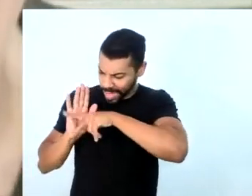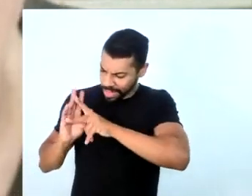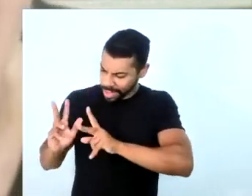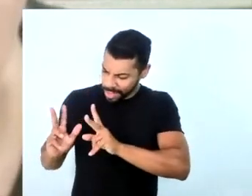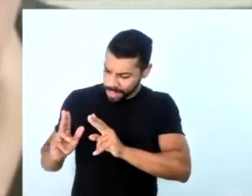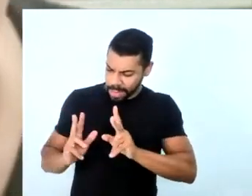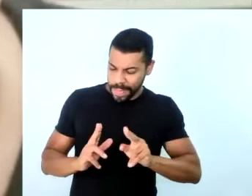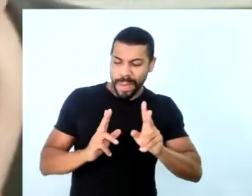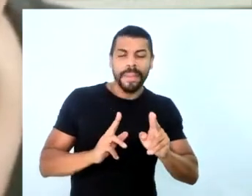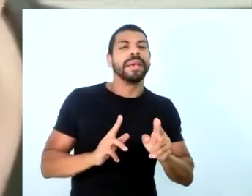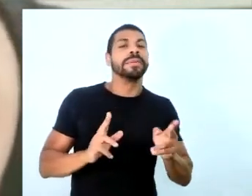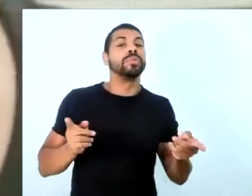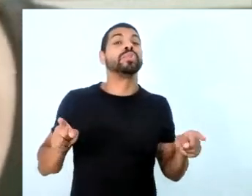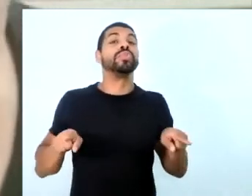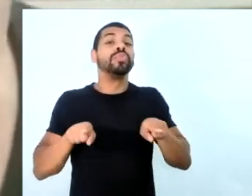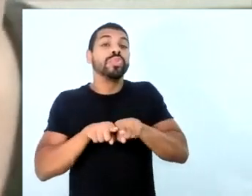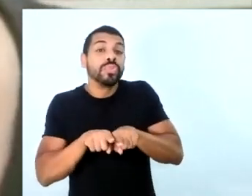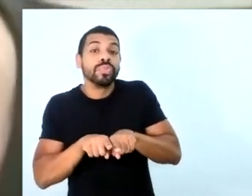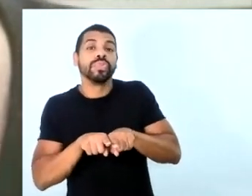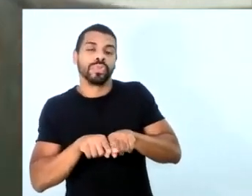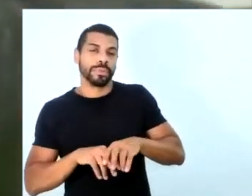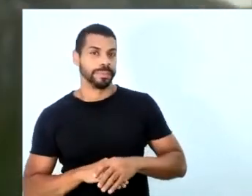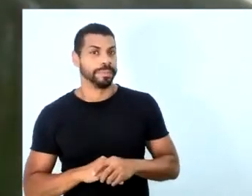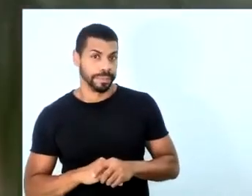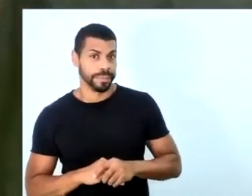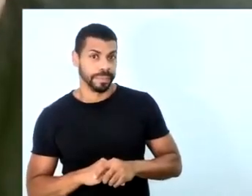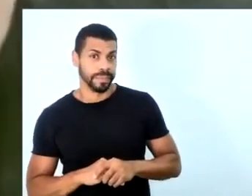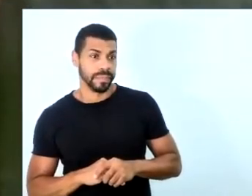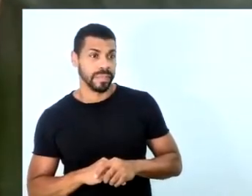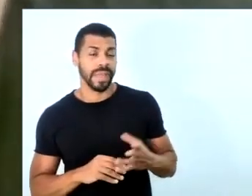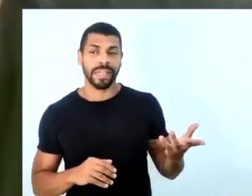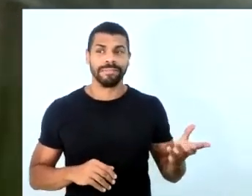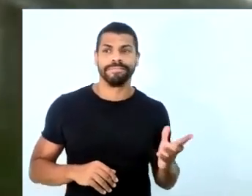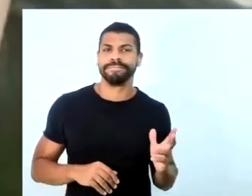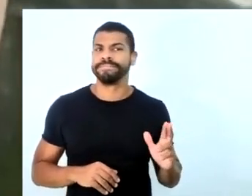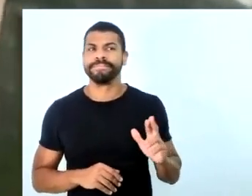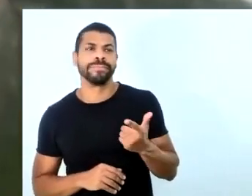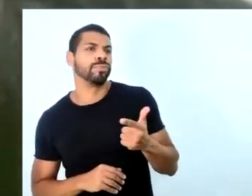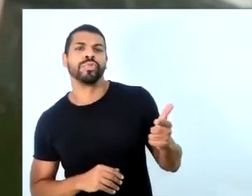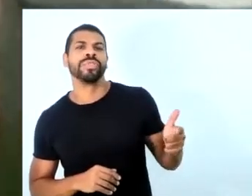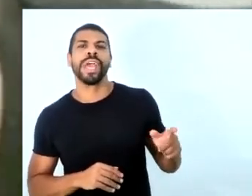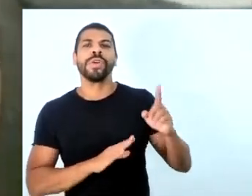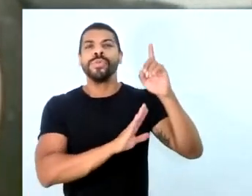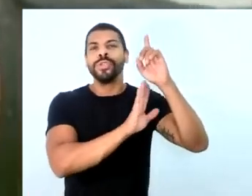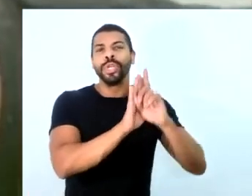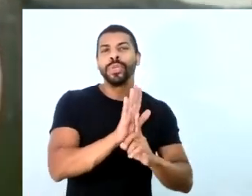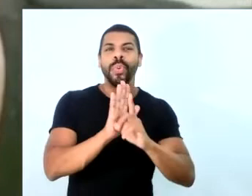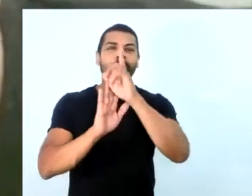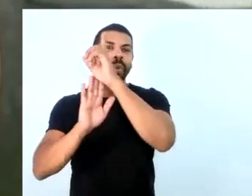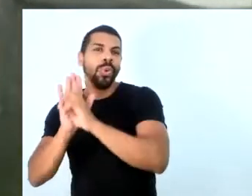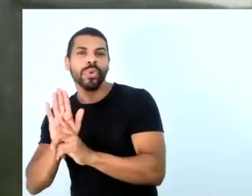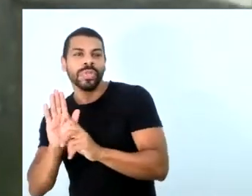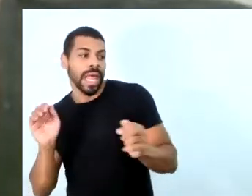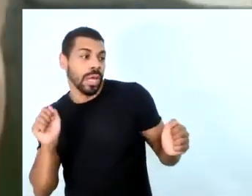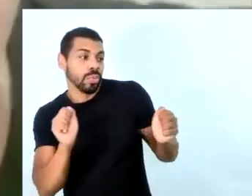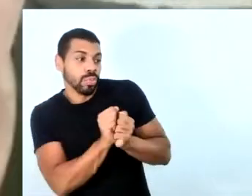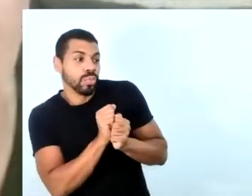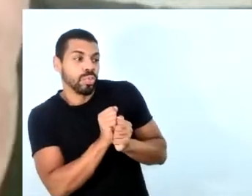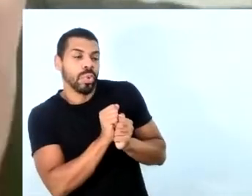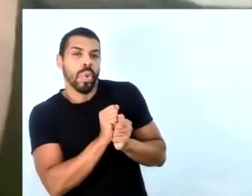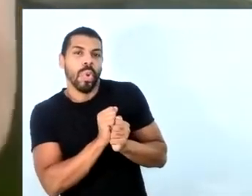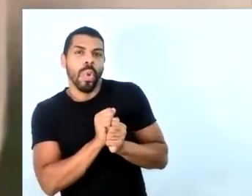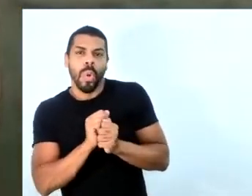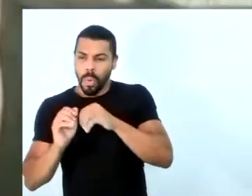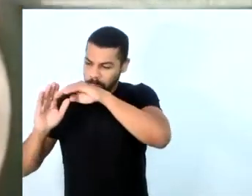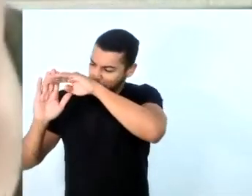à gravação num projeto de ficção. E aí você não tem o diretor do seu lado, a diretora, você não tem aquele material